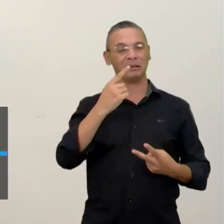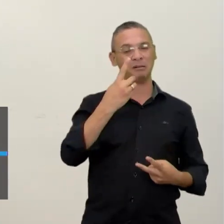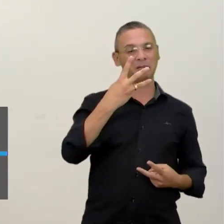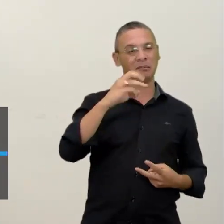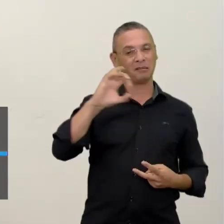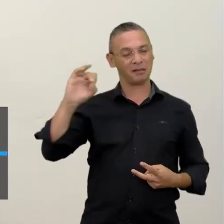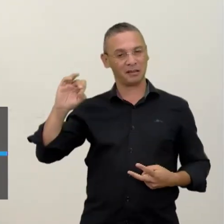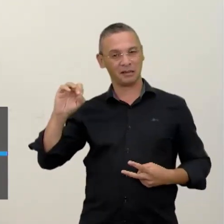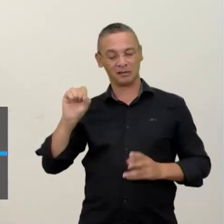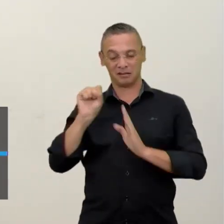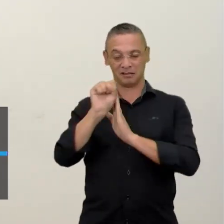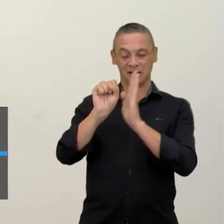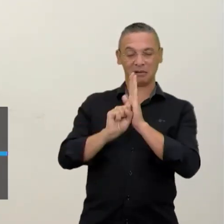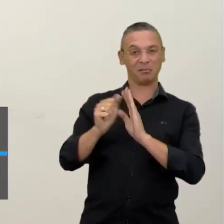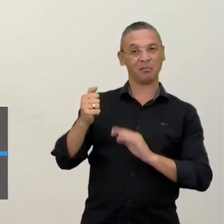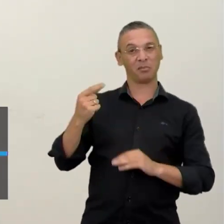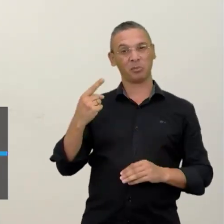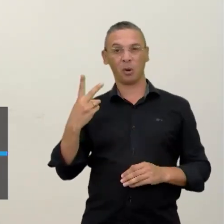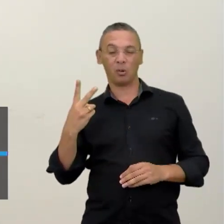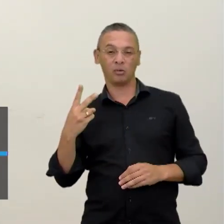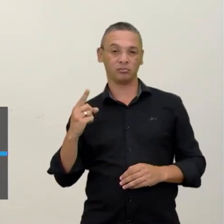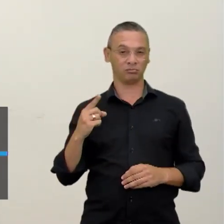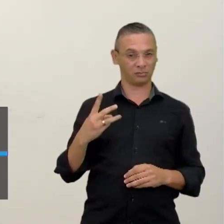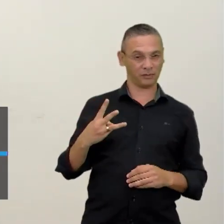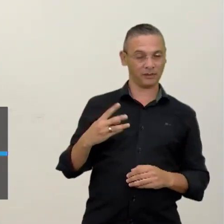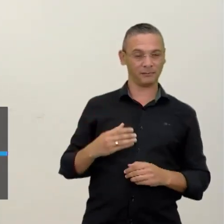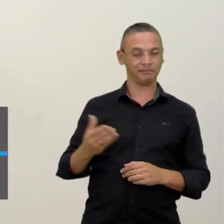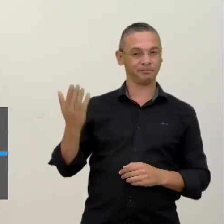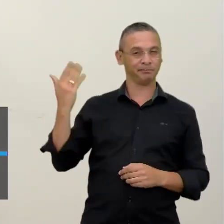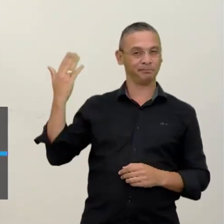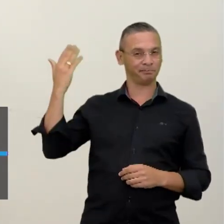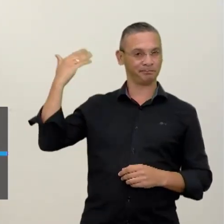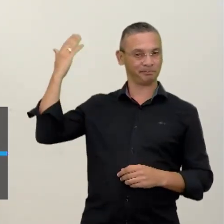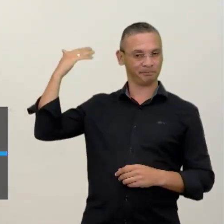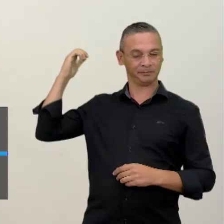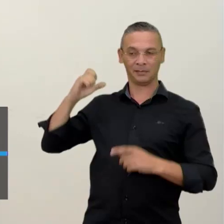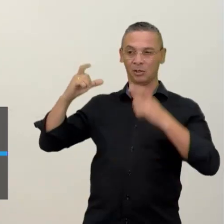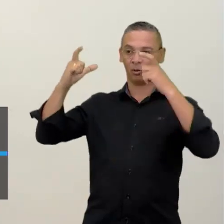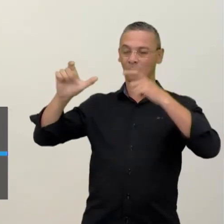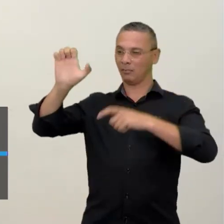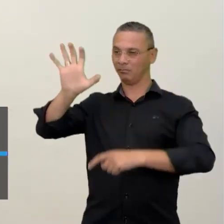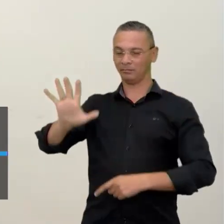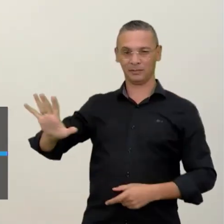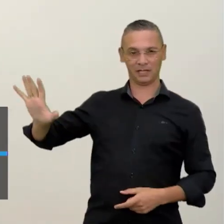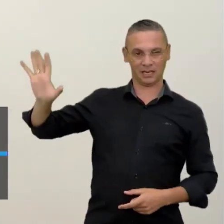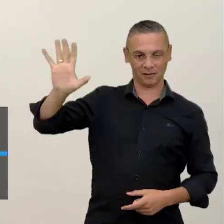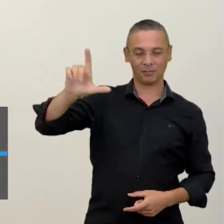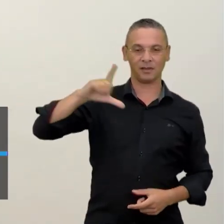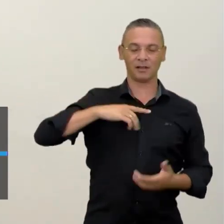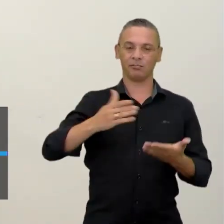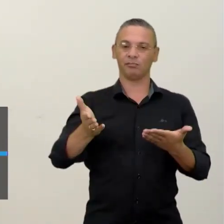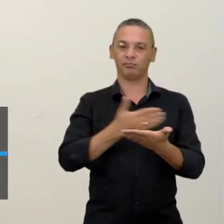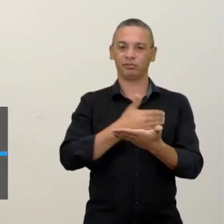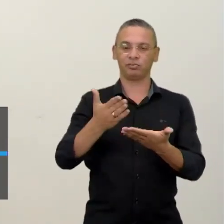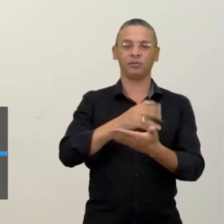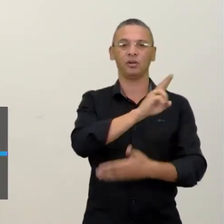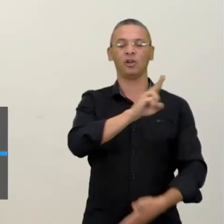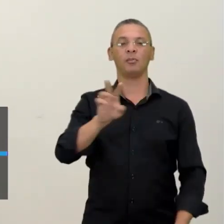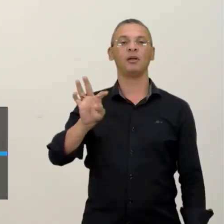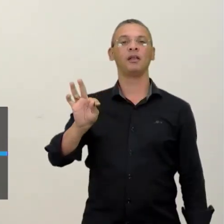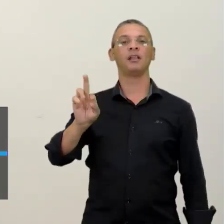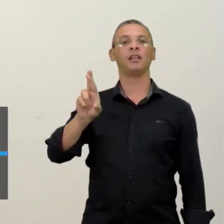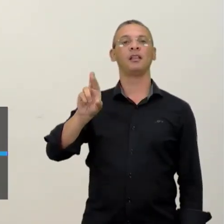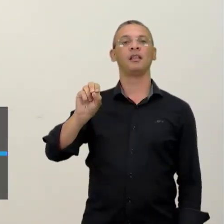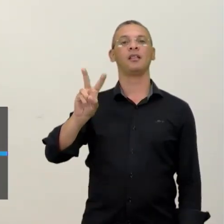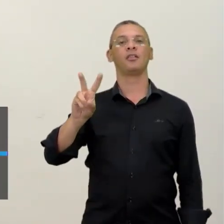XIII. Então, o que acontecia? Havia na Idade Média, na Europa, um tipo de literatura conhecida como trovas, que eram